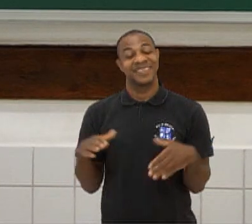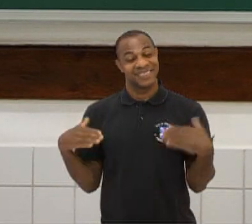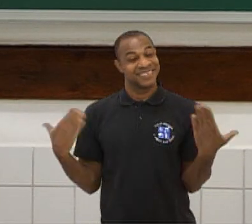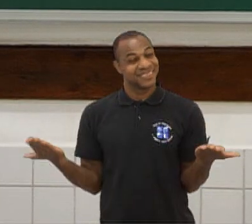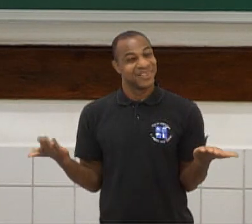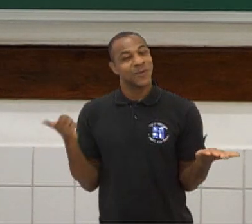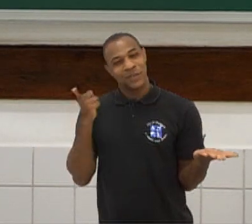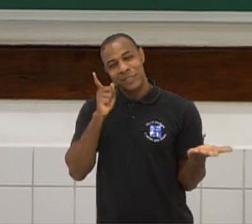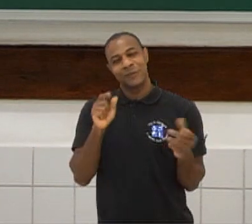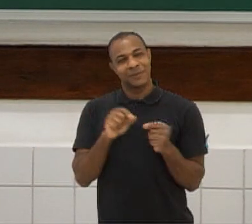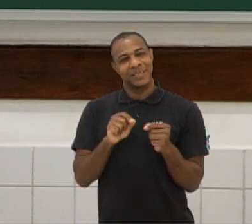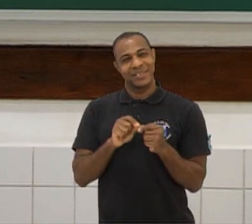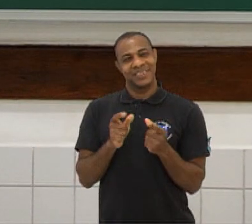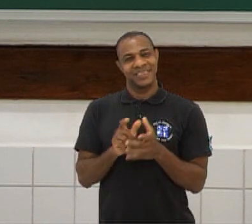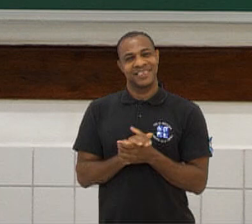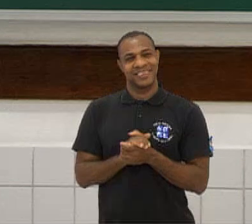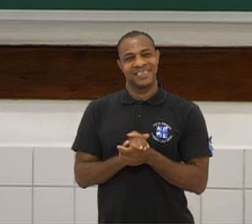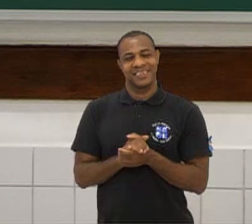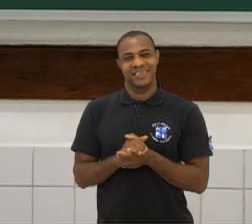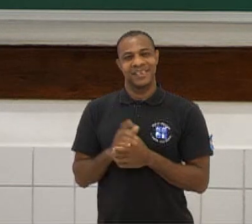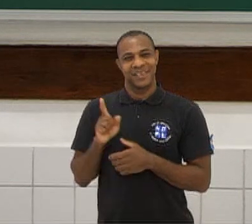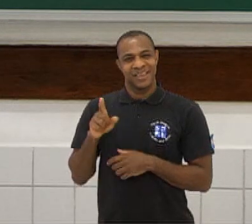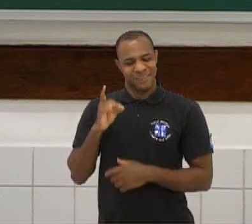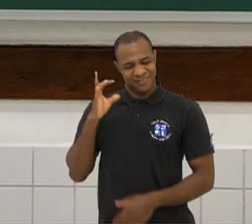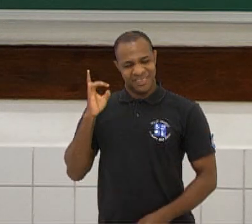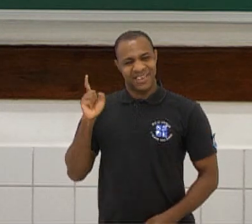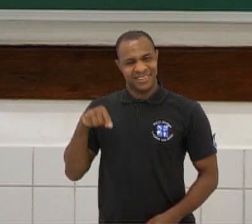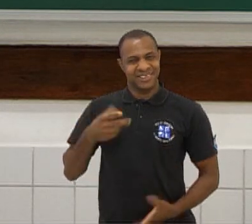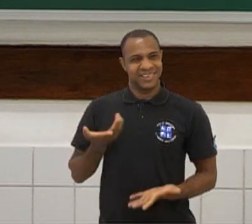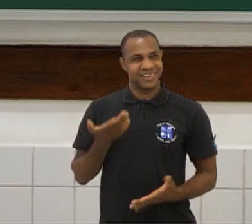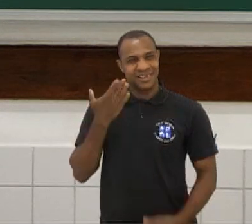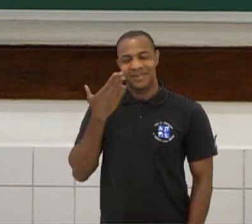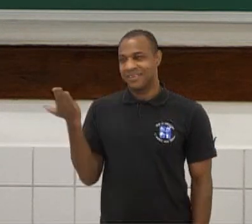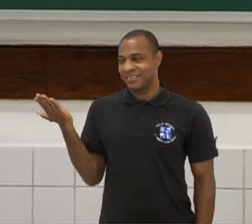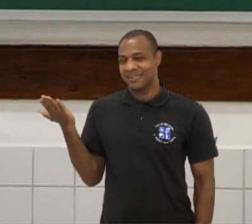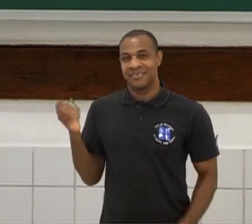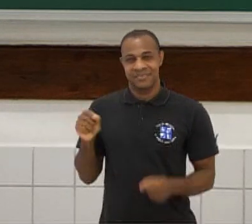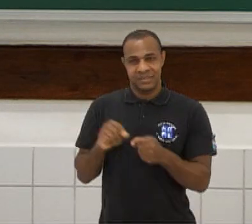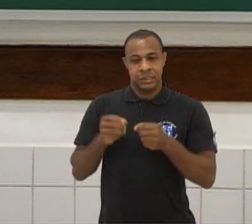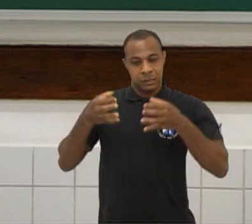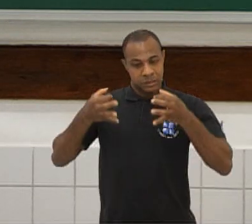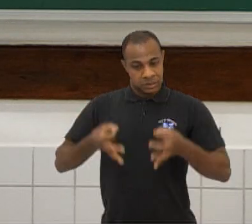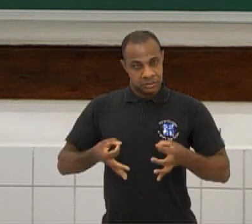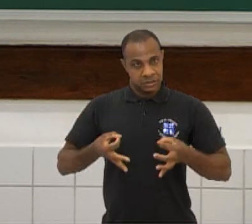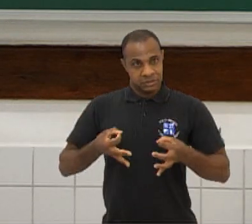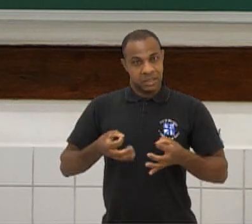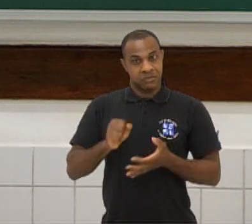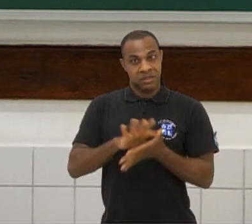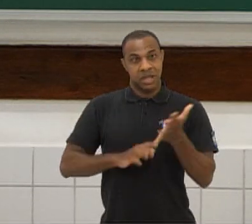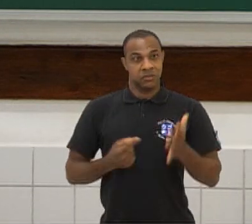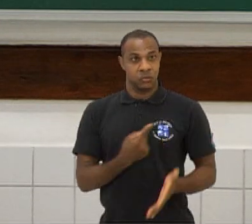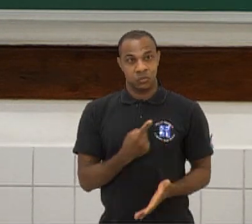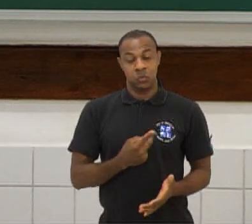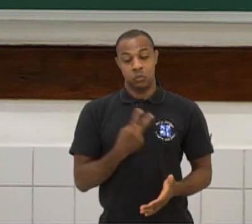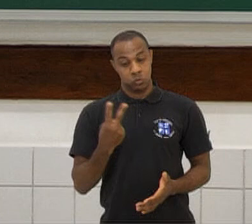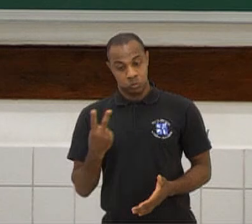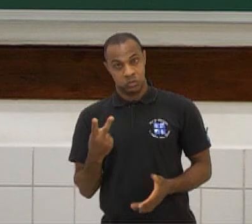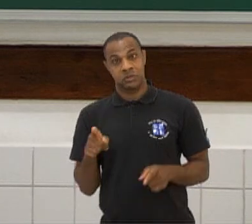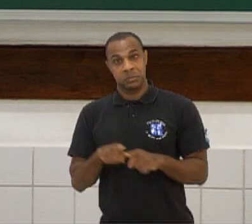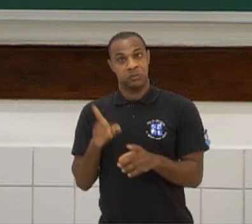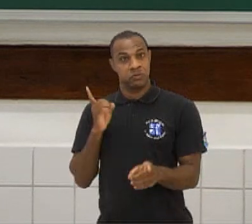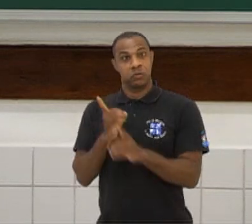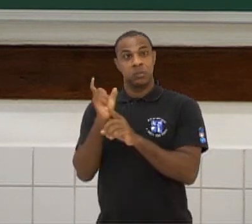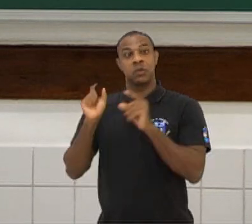E aí, conseguiram resolver? Foi fácil, né? Então, ó, se vocês fizeram certinho o exercício 1, provavelmente o exercício 2, vocês